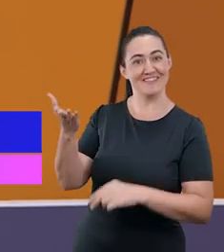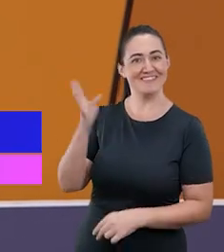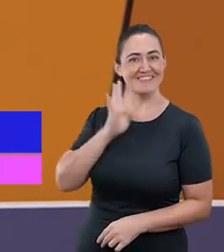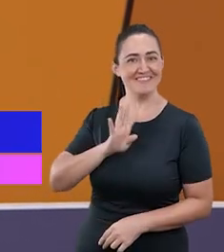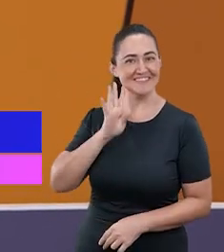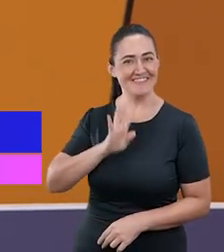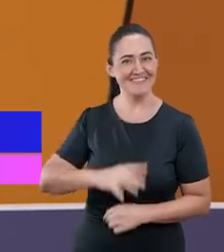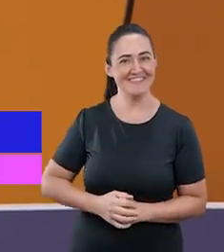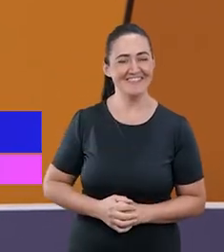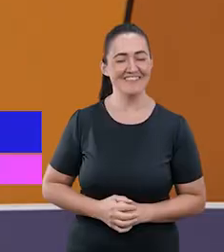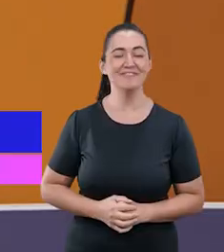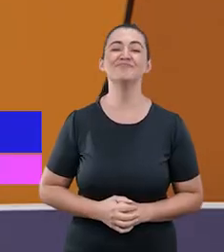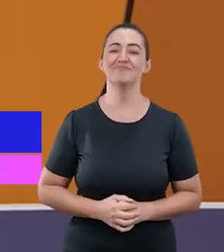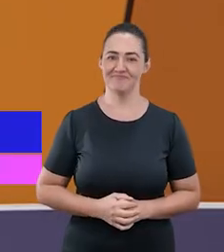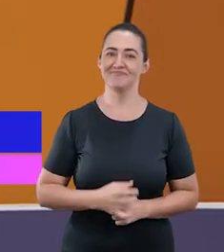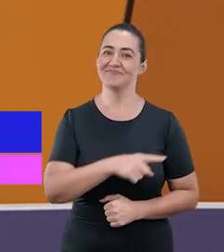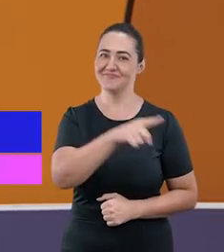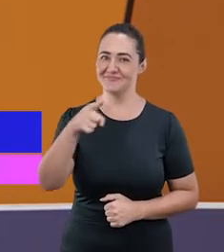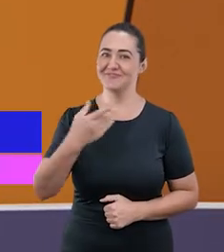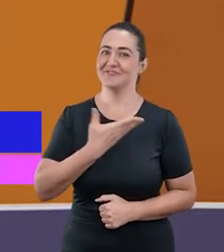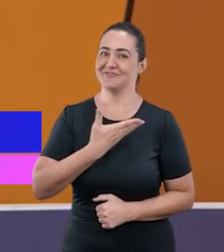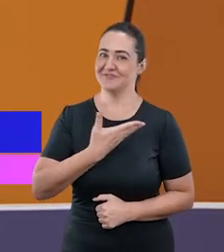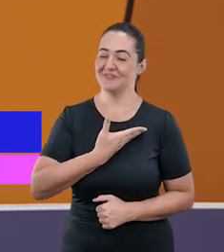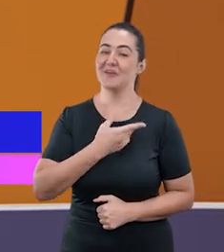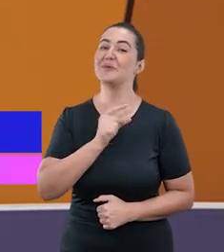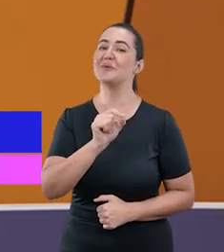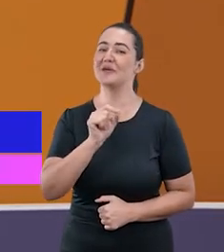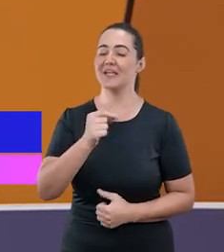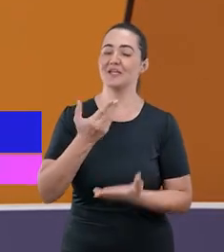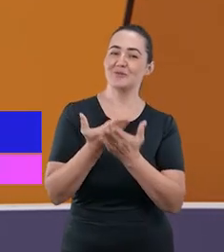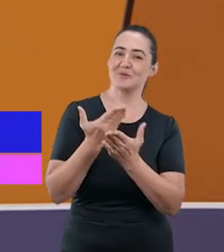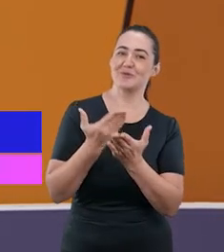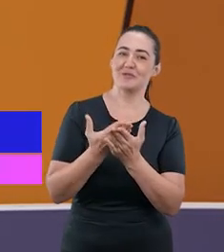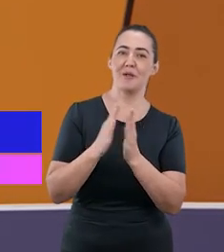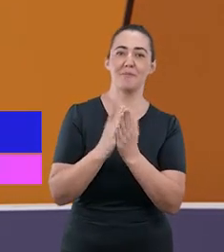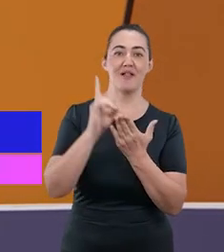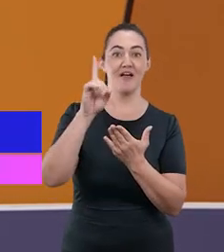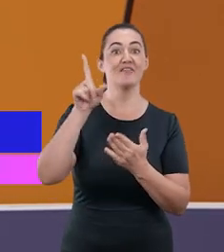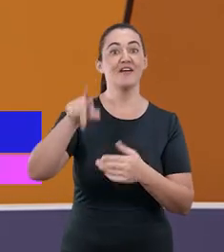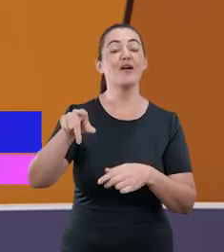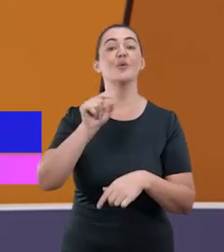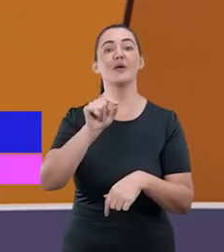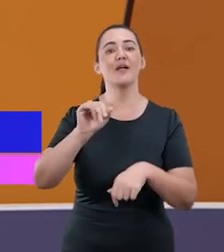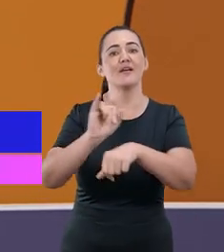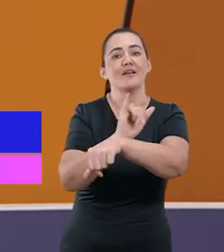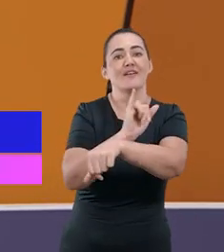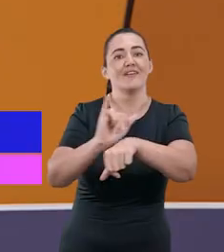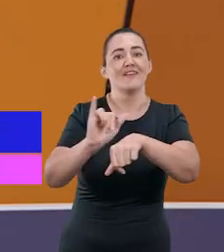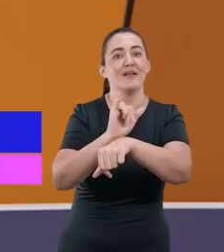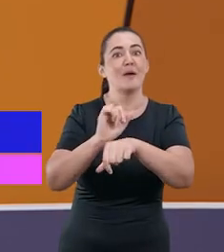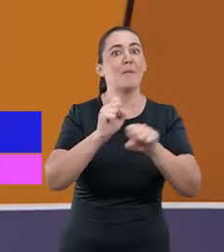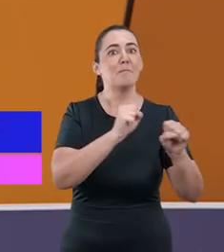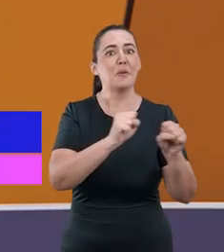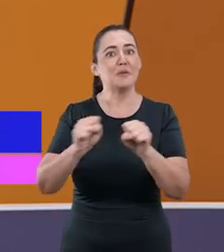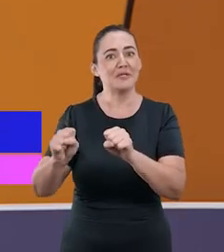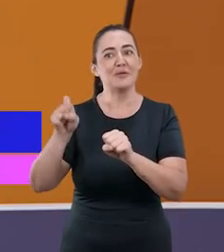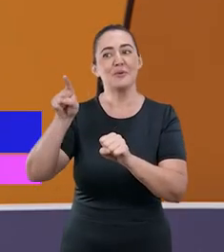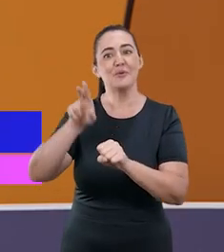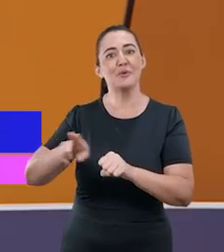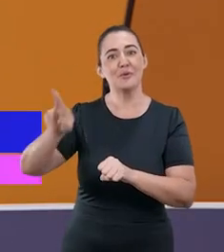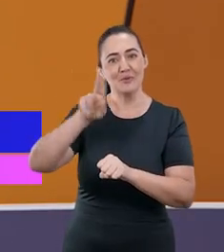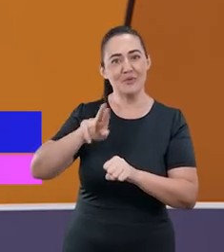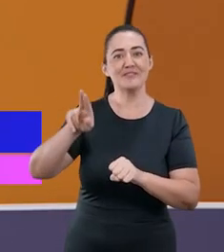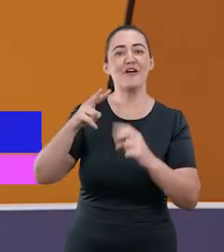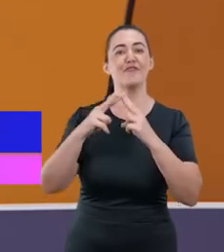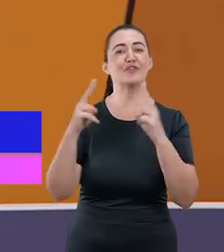meus amigos, minhas amigas, estudar mais a palavra de Deus. E aí está para você uma ferramenta poderosíssima, a Esperança, que vai